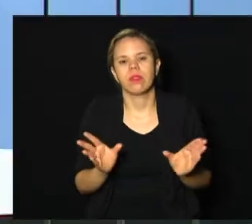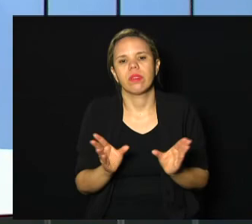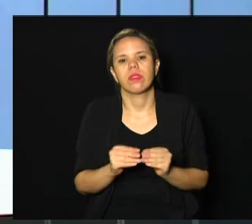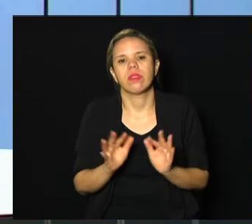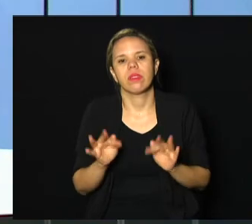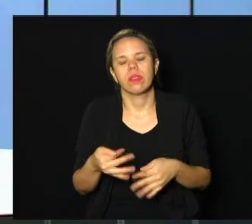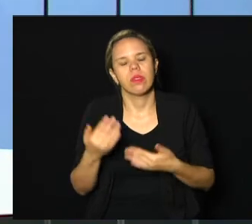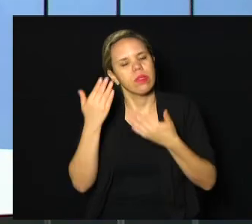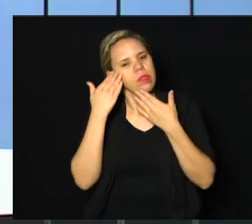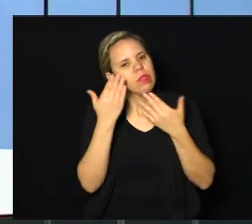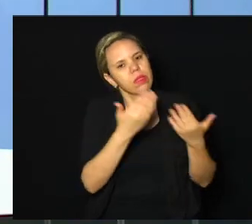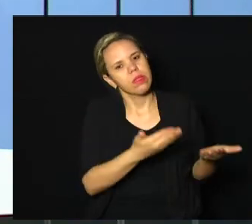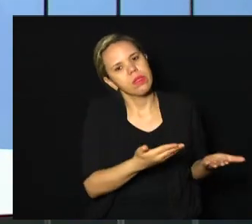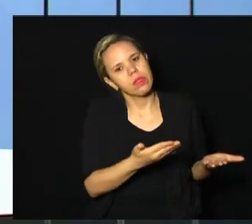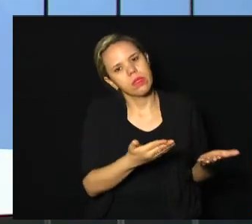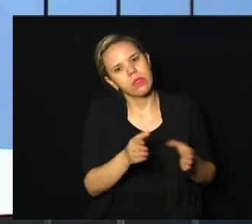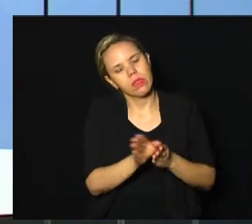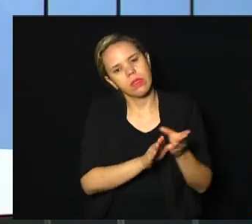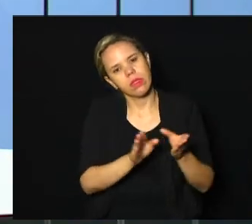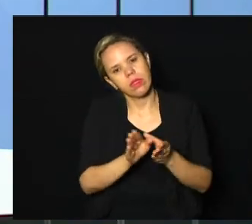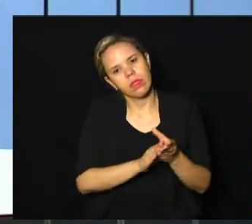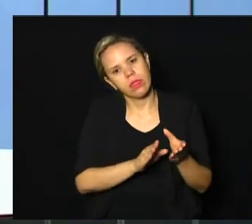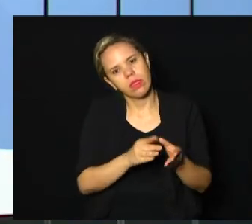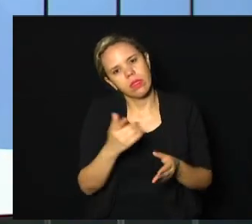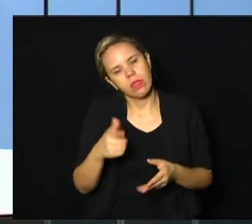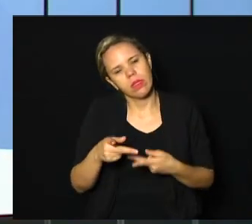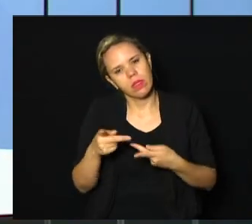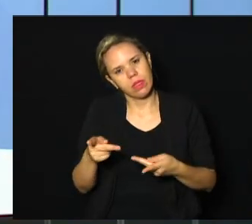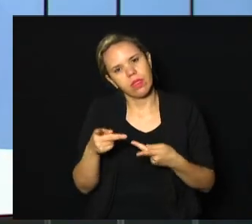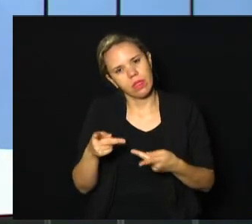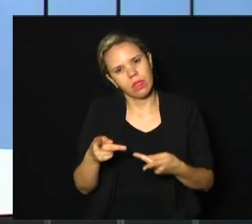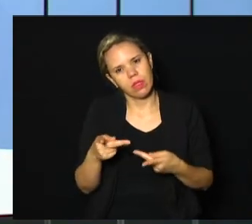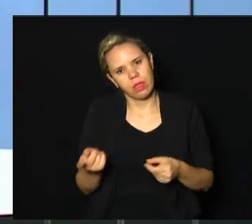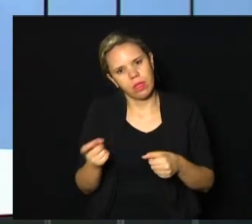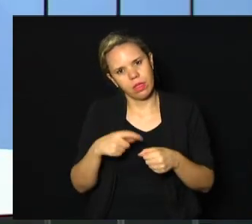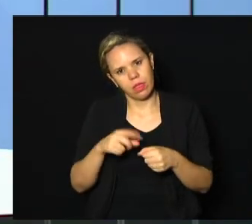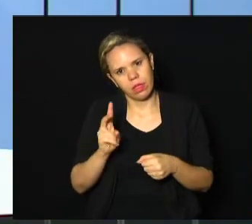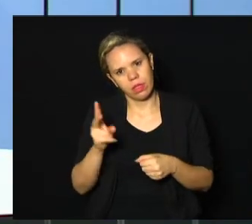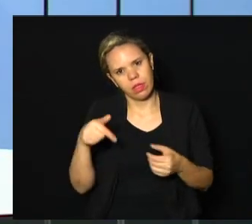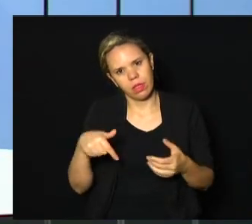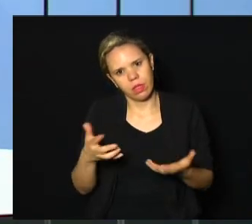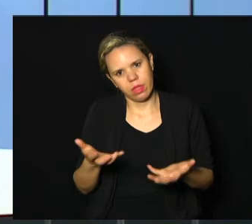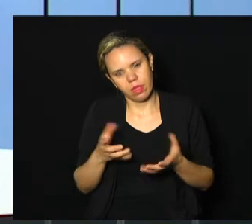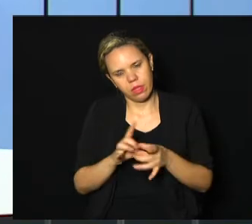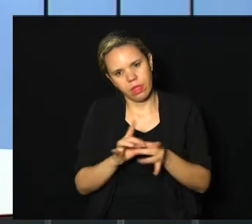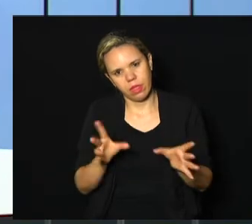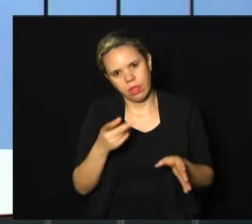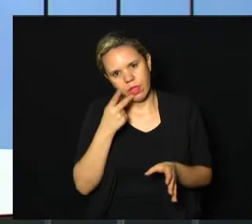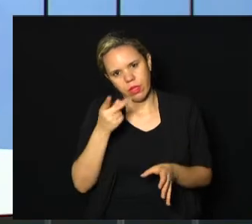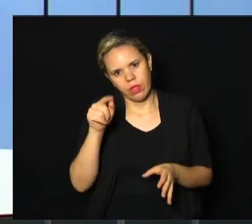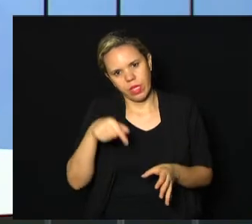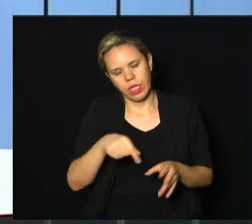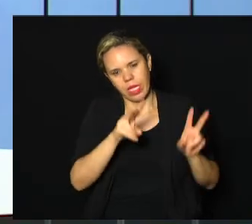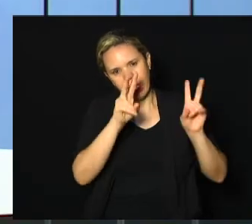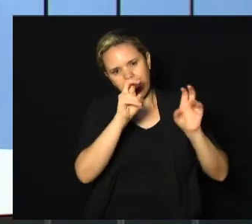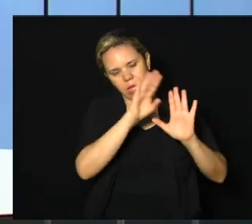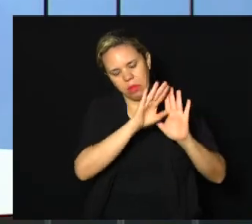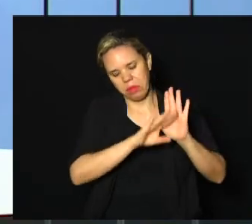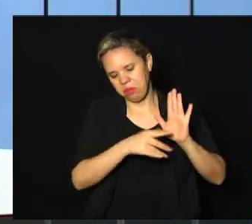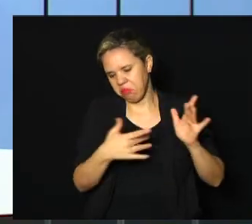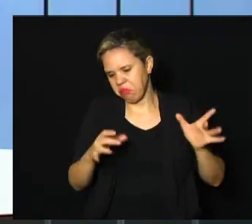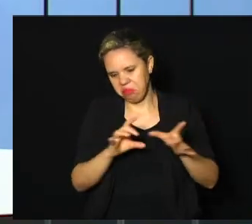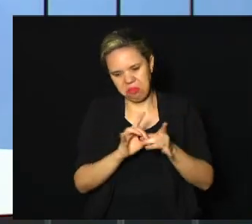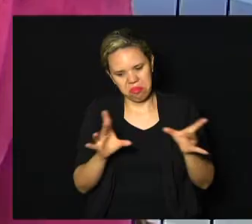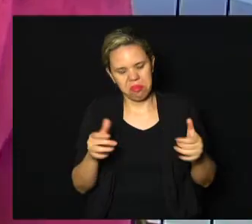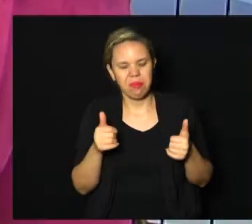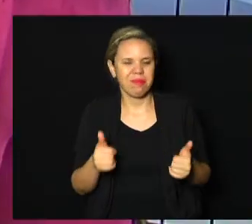fim. Queria te agradecer pelas orientações e fazer mais um convite. Volte sempre que quiser para falar sobre esse assunto e outros também,